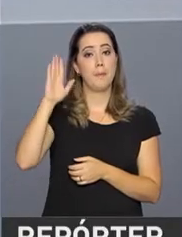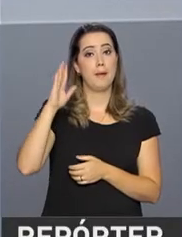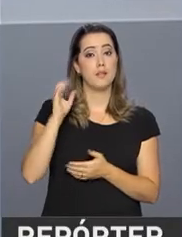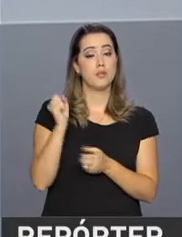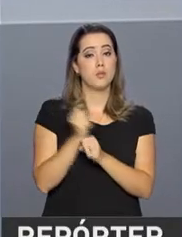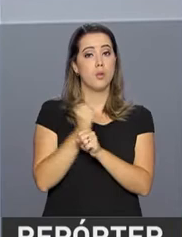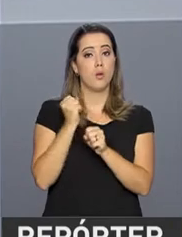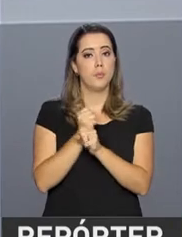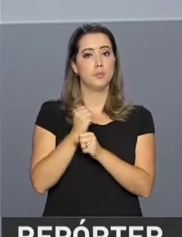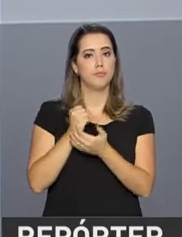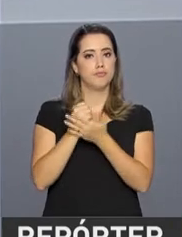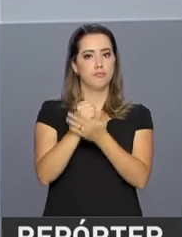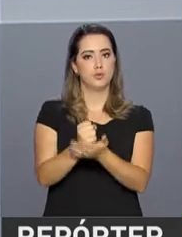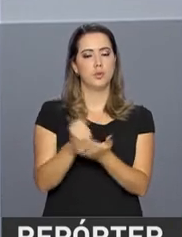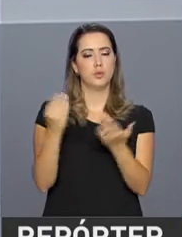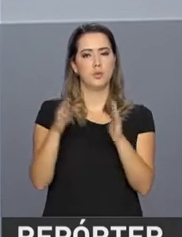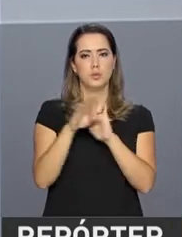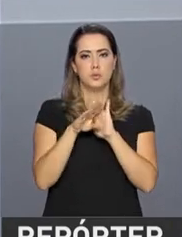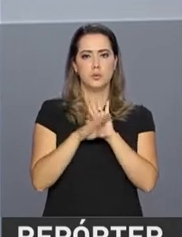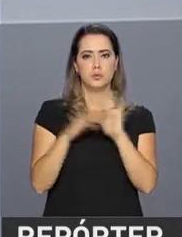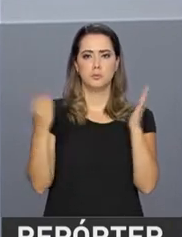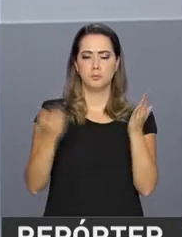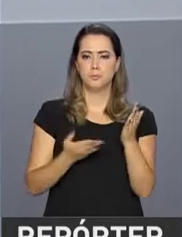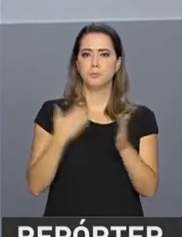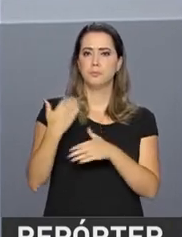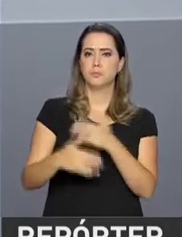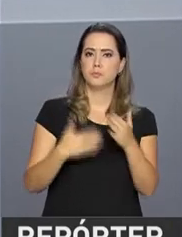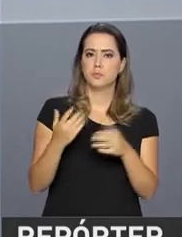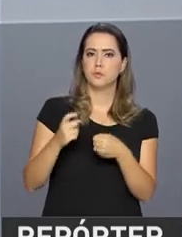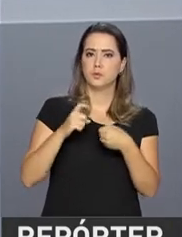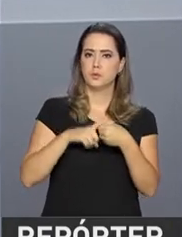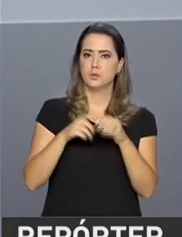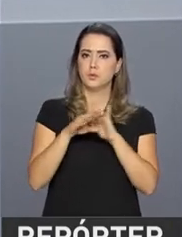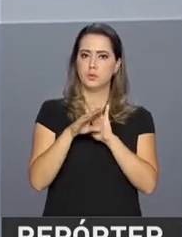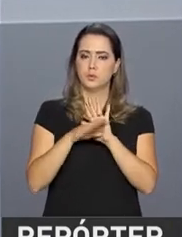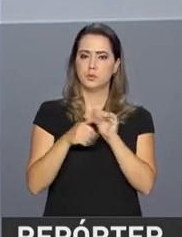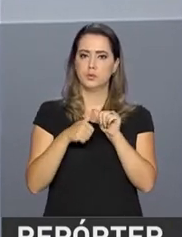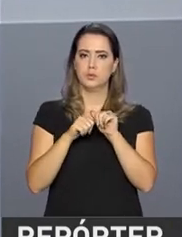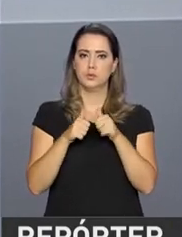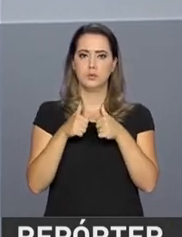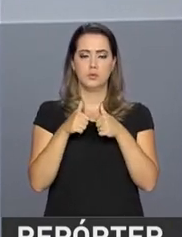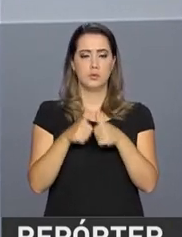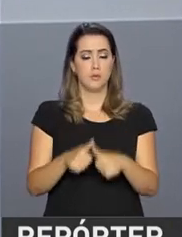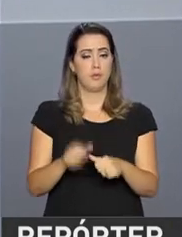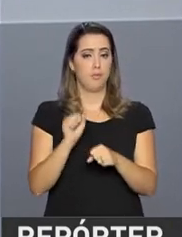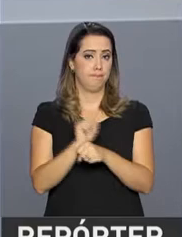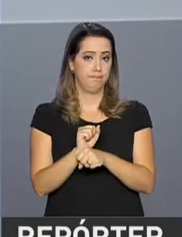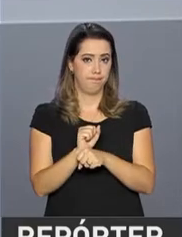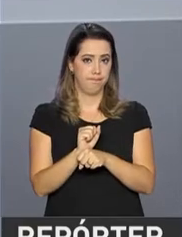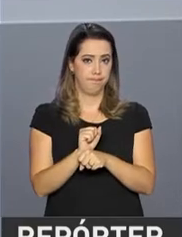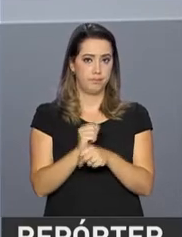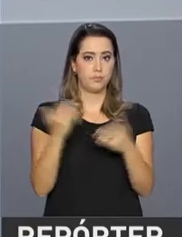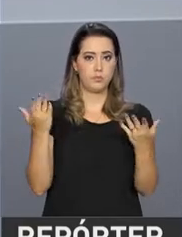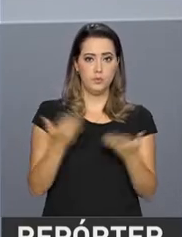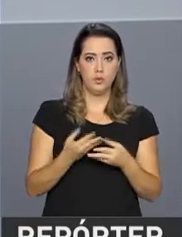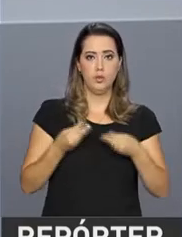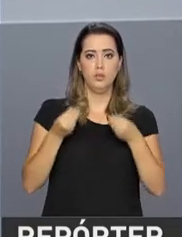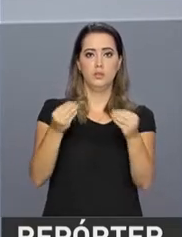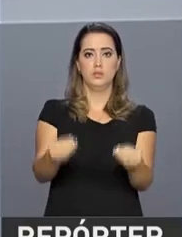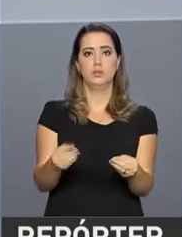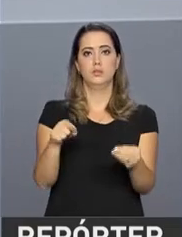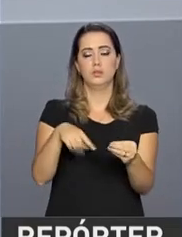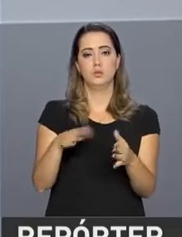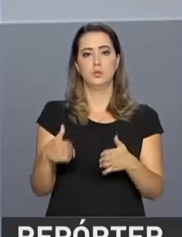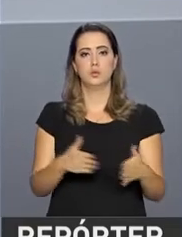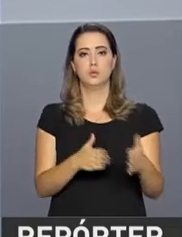obra entregue do programa agora é avançar que retomou projetos que estavam paralisados em todo o país hoje foi a vez da entrega do trecho duplicado